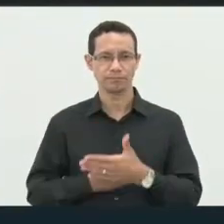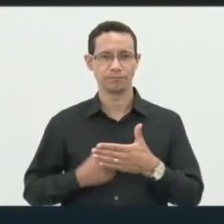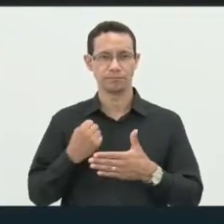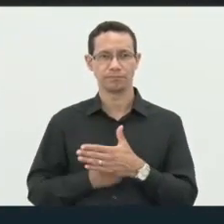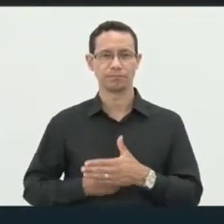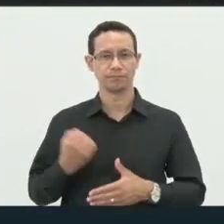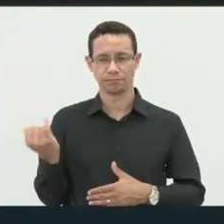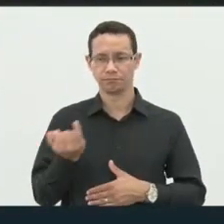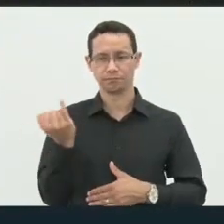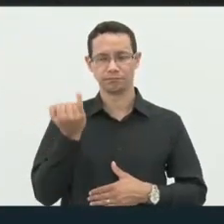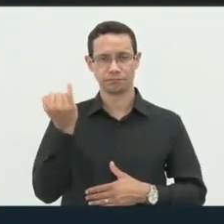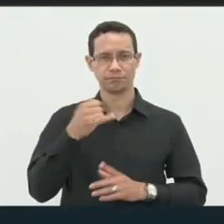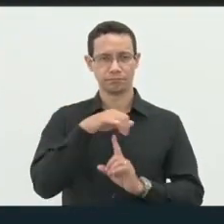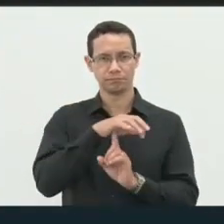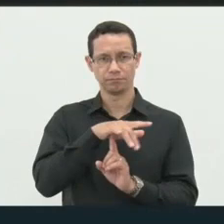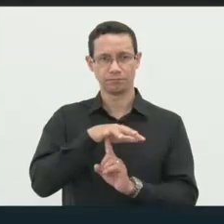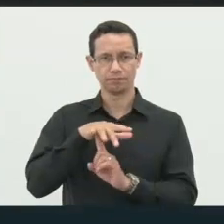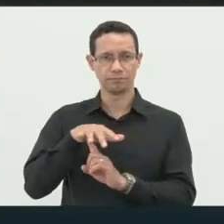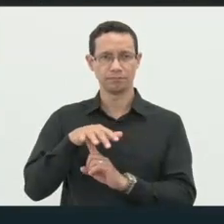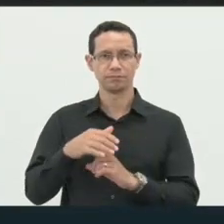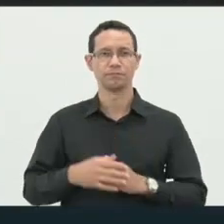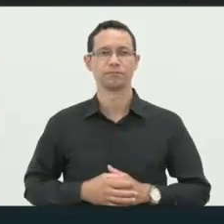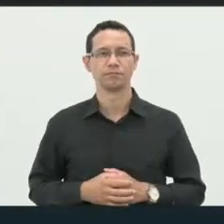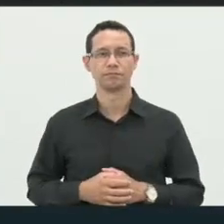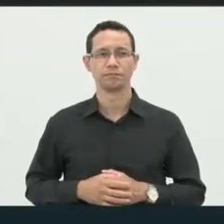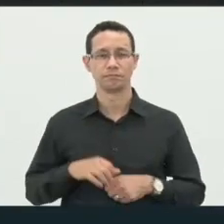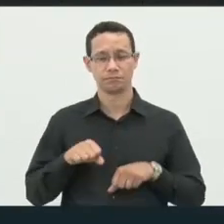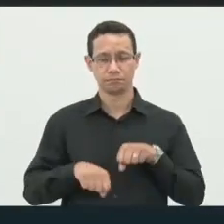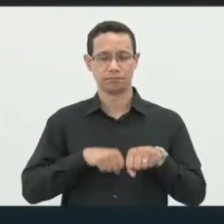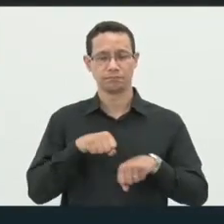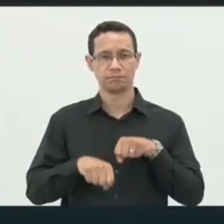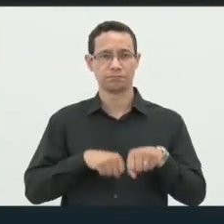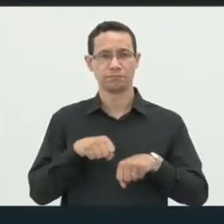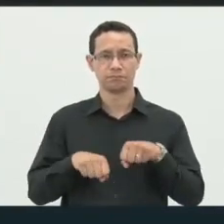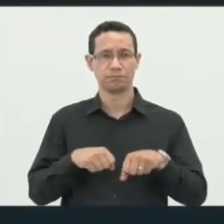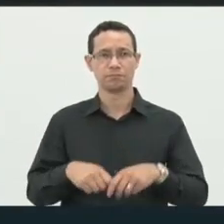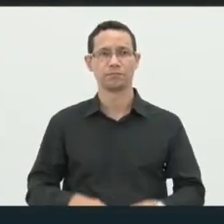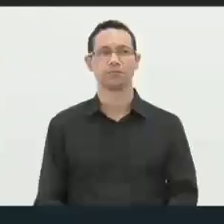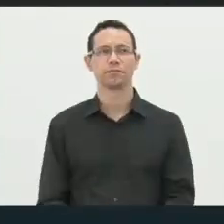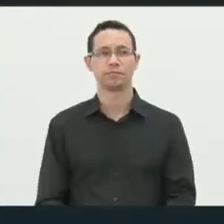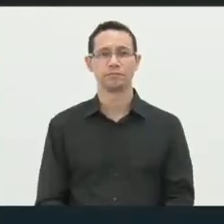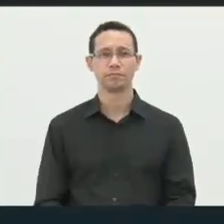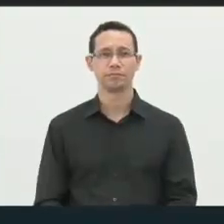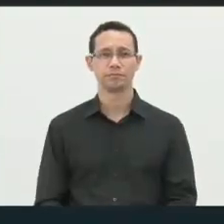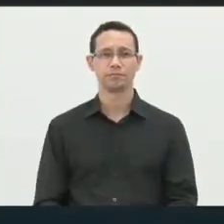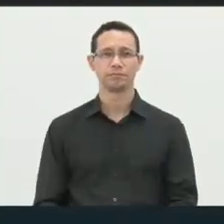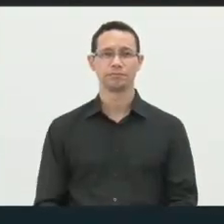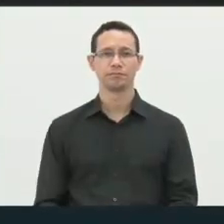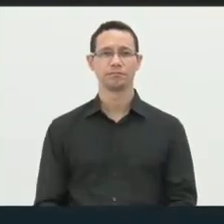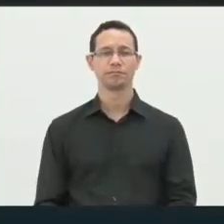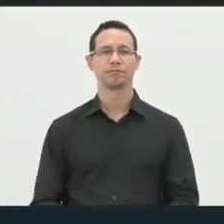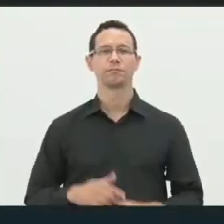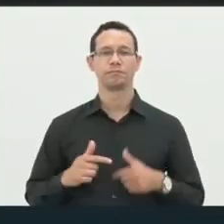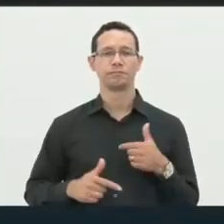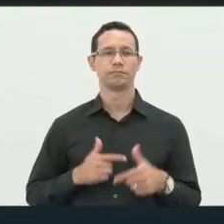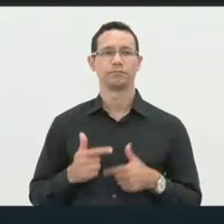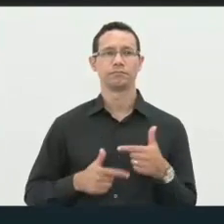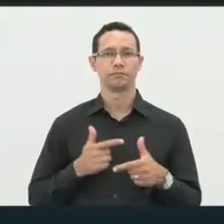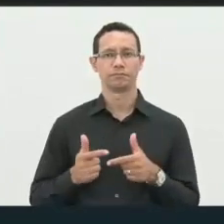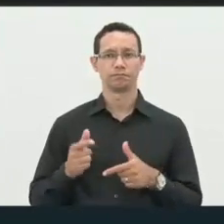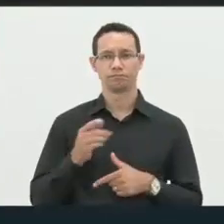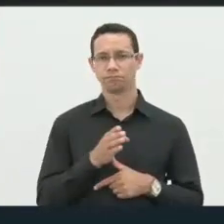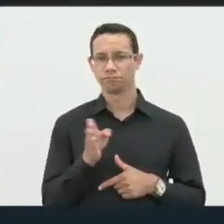ecológica e ciclista e trabalhava na questão das trilhas